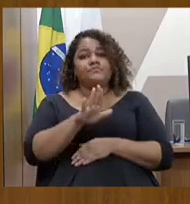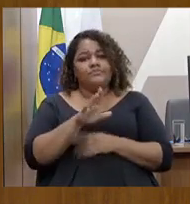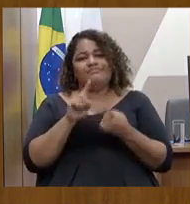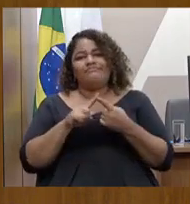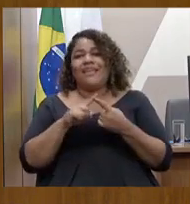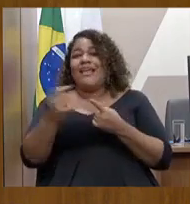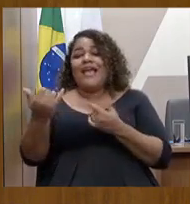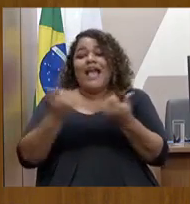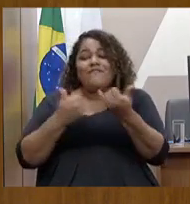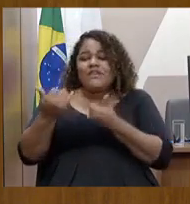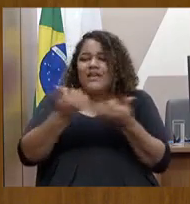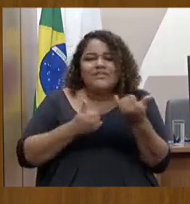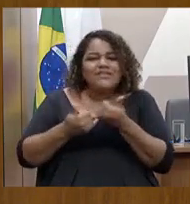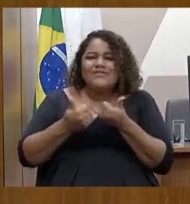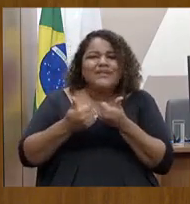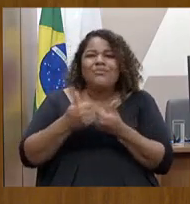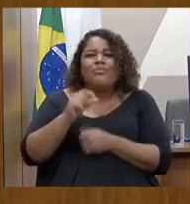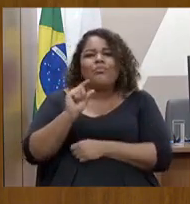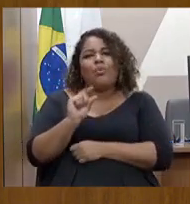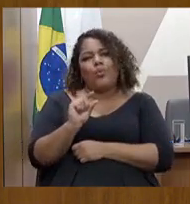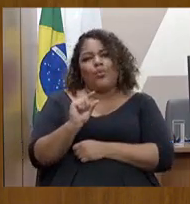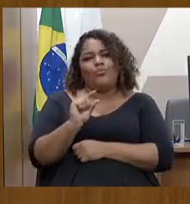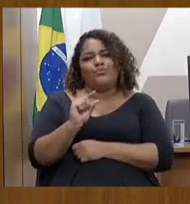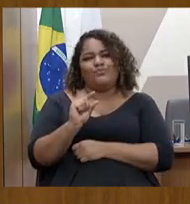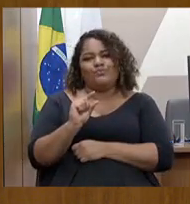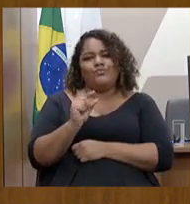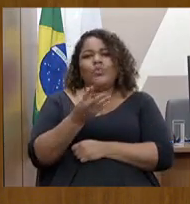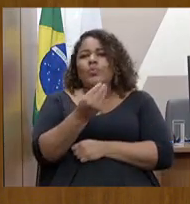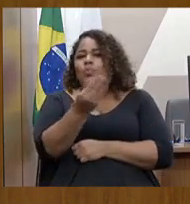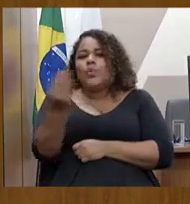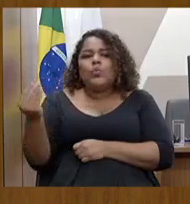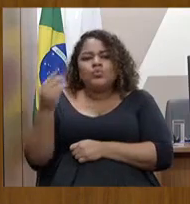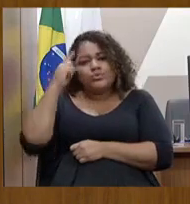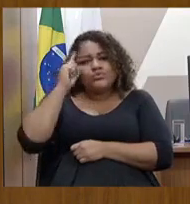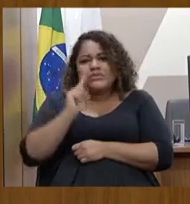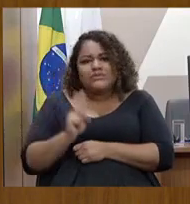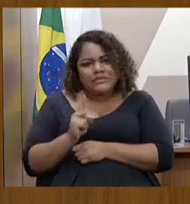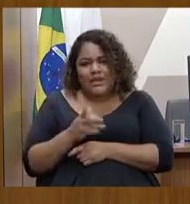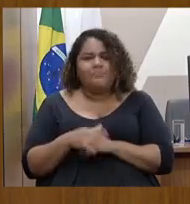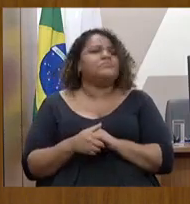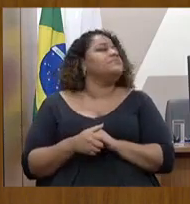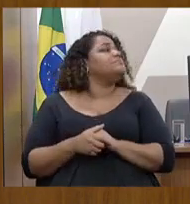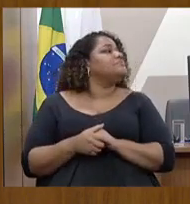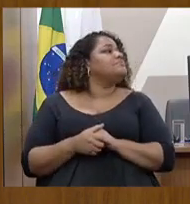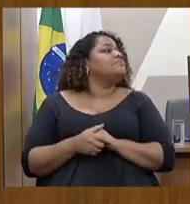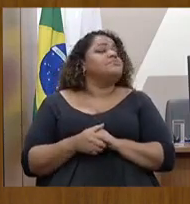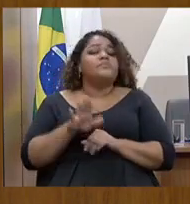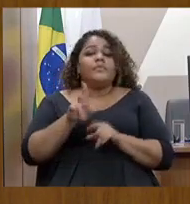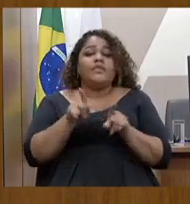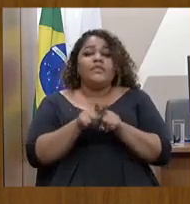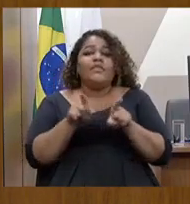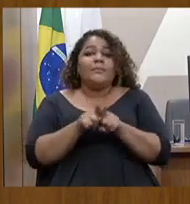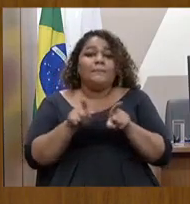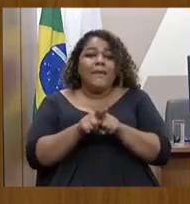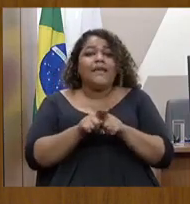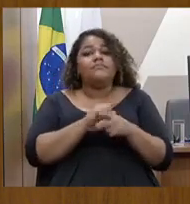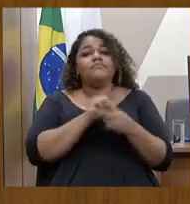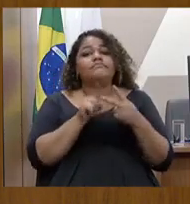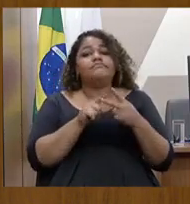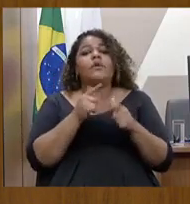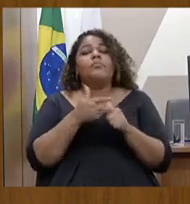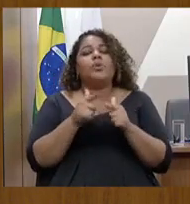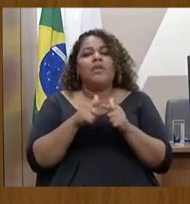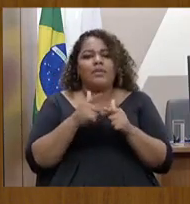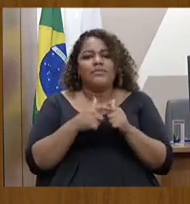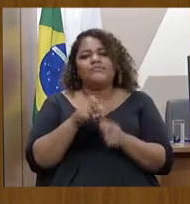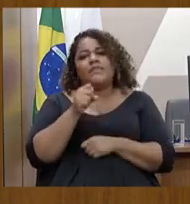notificação e agora a gente tem um outro problema quando se leva a uma negociação coletiva ou se leva